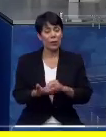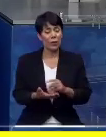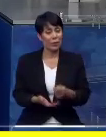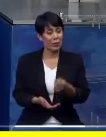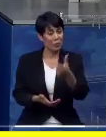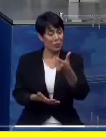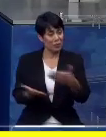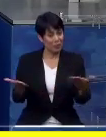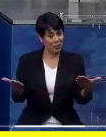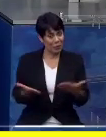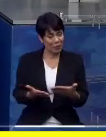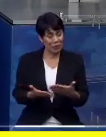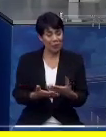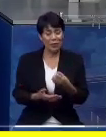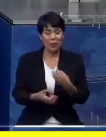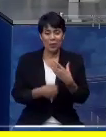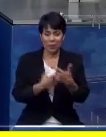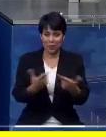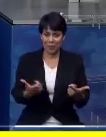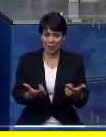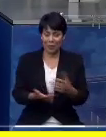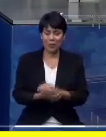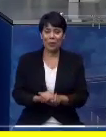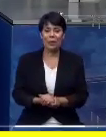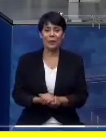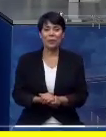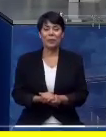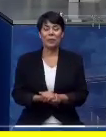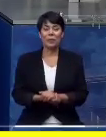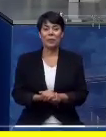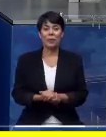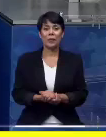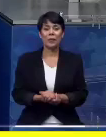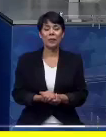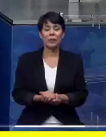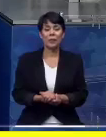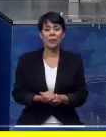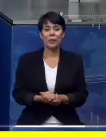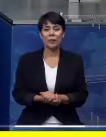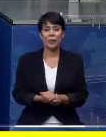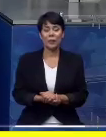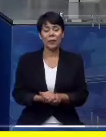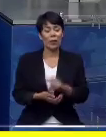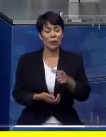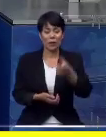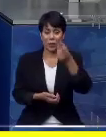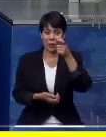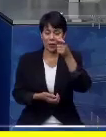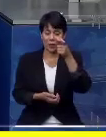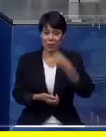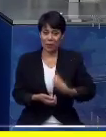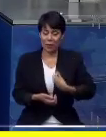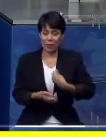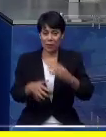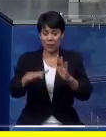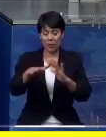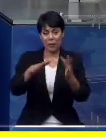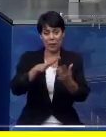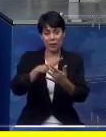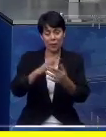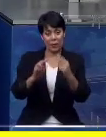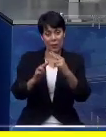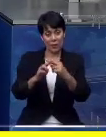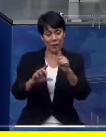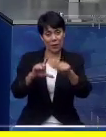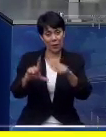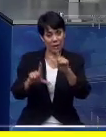números na Time Mania. Boa sorte para você. Vamos seguir sorteando. Você acompanhando tudo ao vivo nos perfis da Caixa e da Rede TV no YouTube